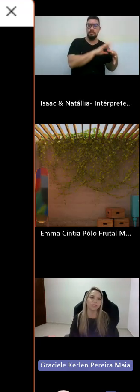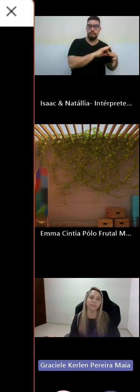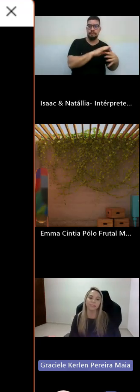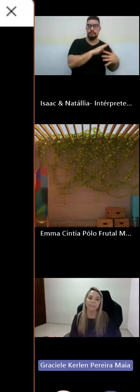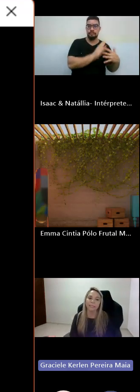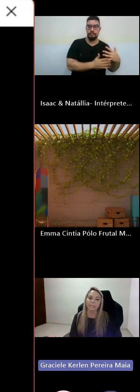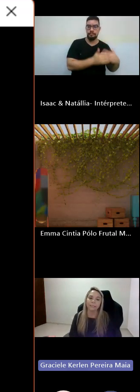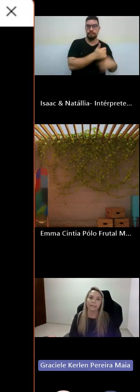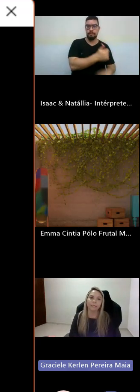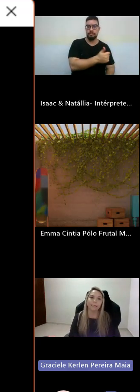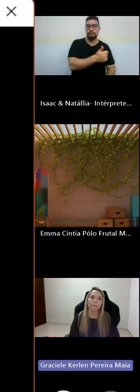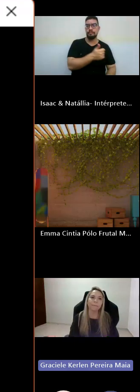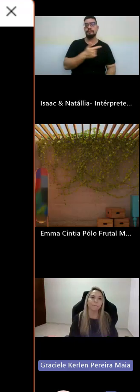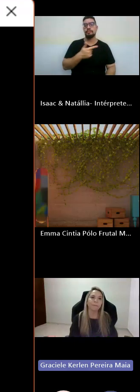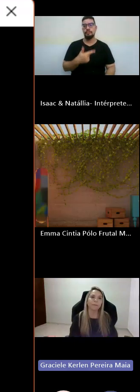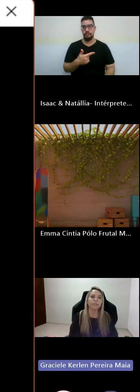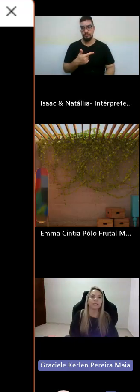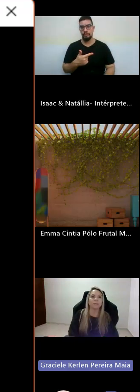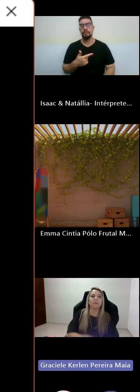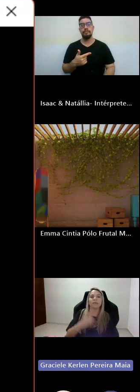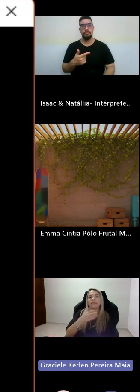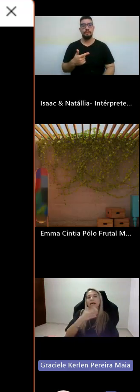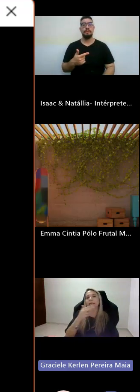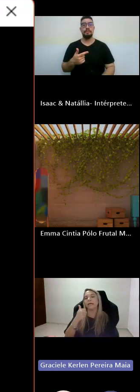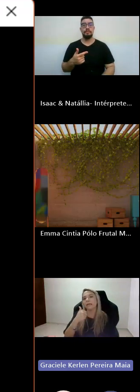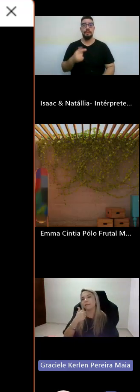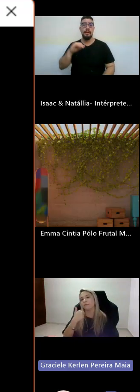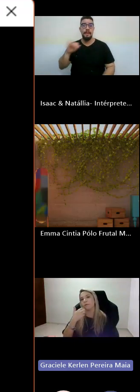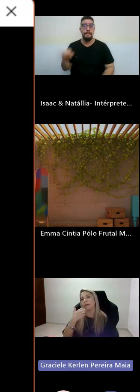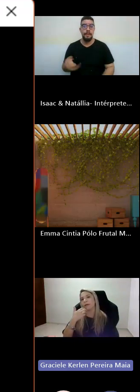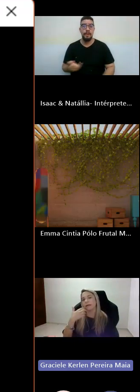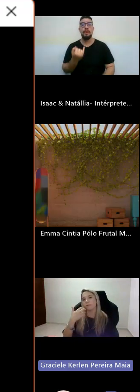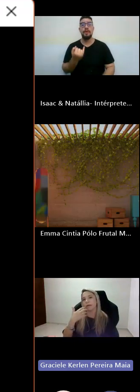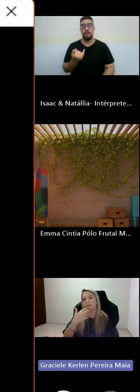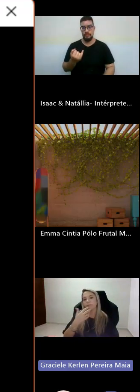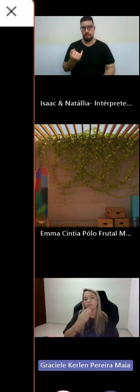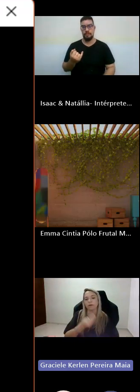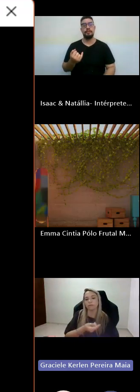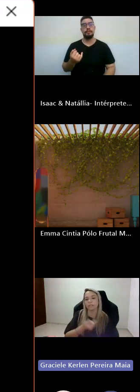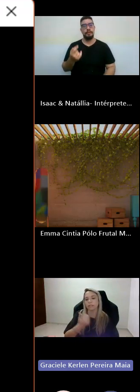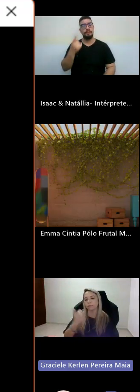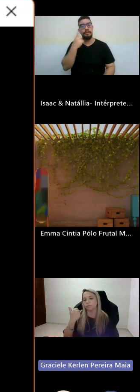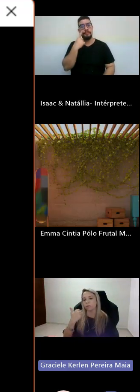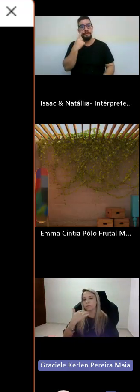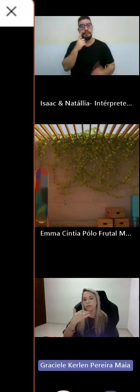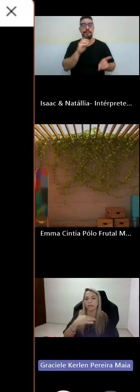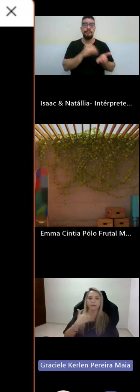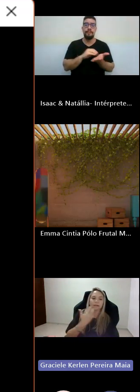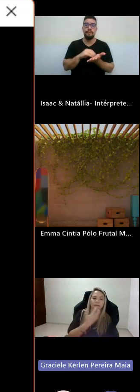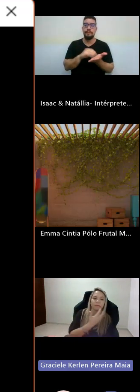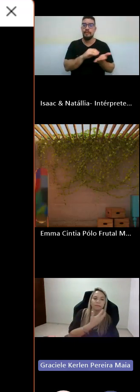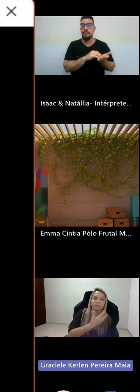que a gente dá, para a gente aproveitar, né, e ver o que ficou faltando,